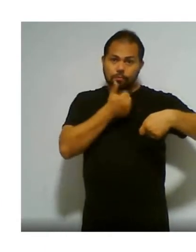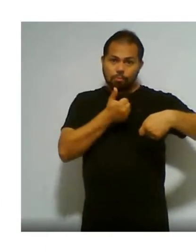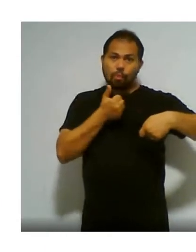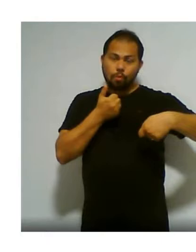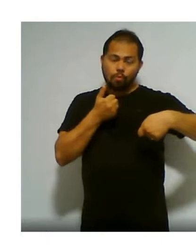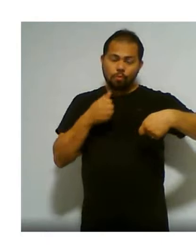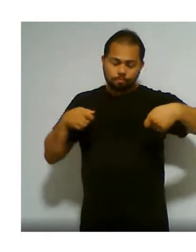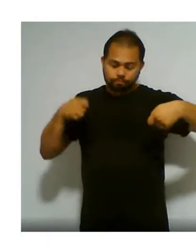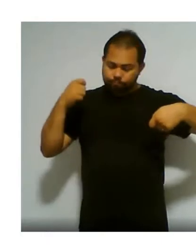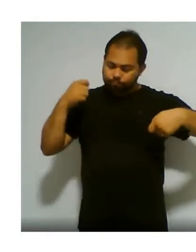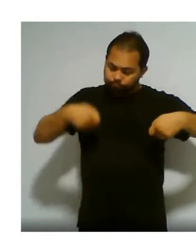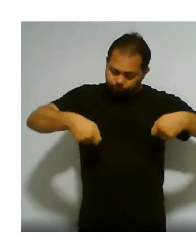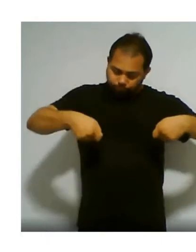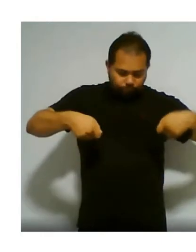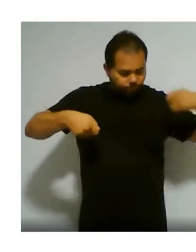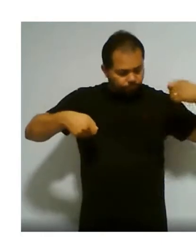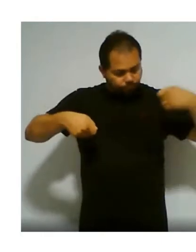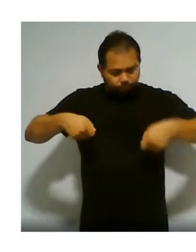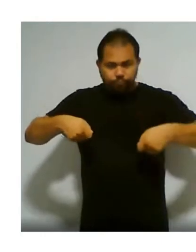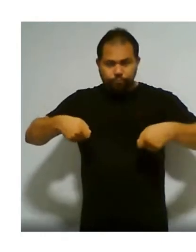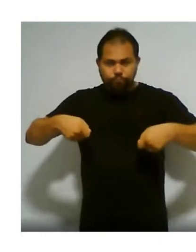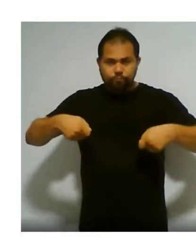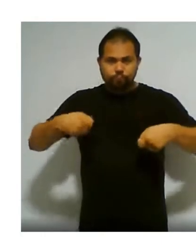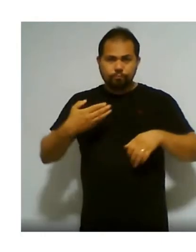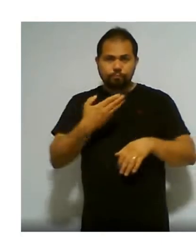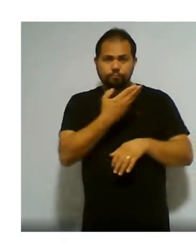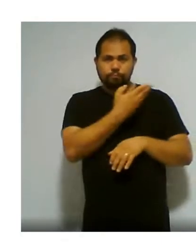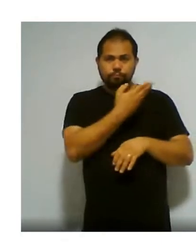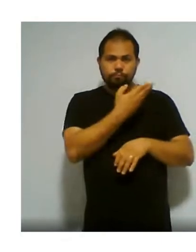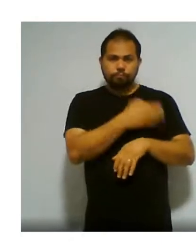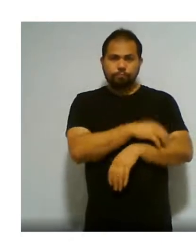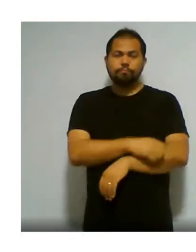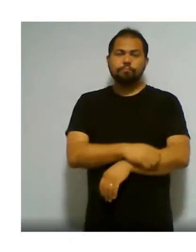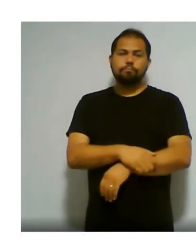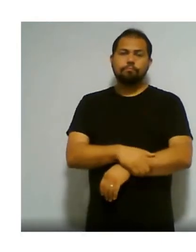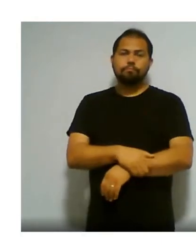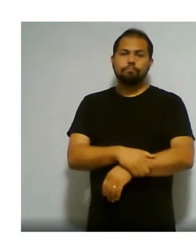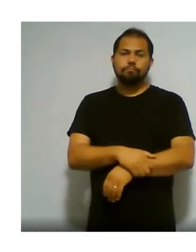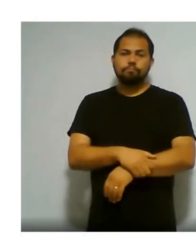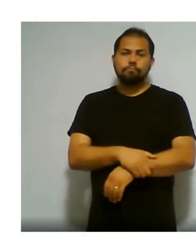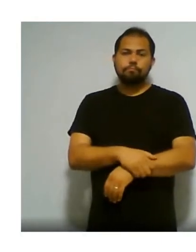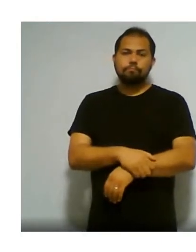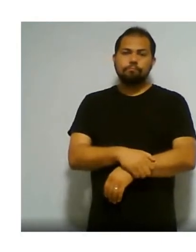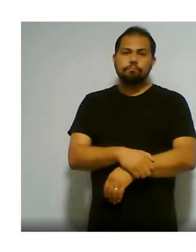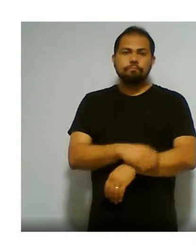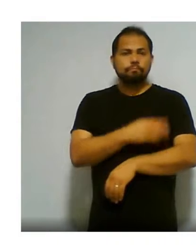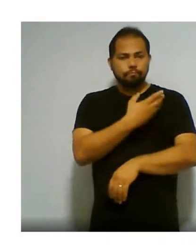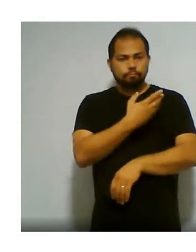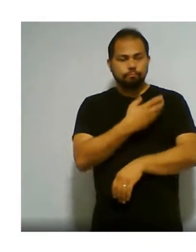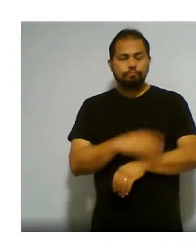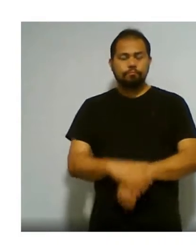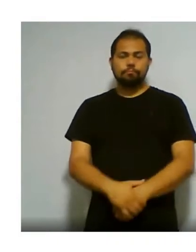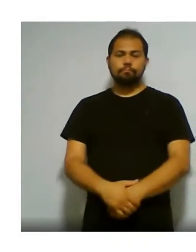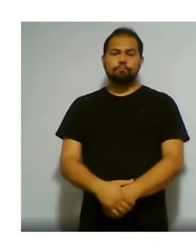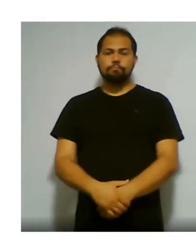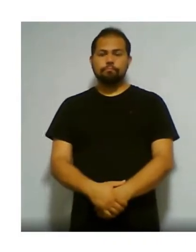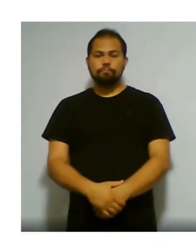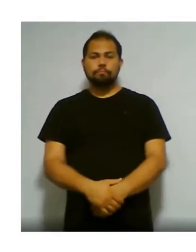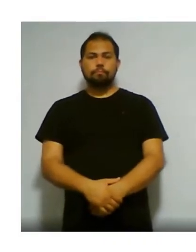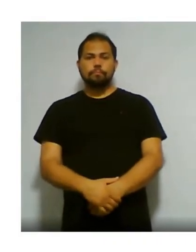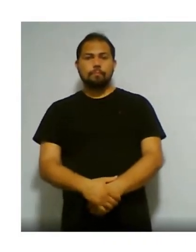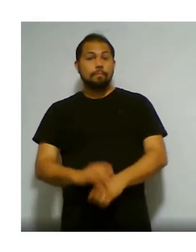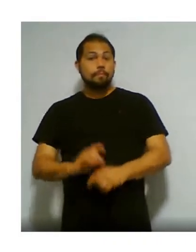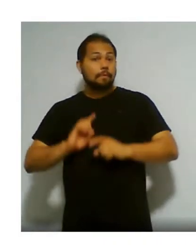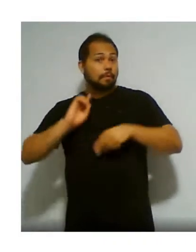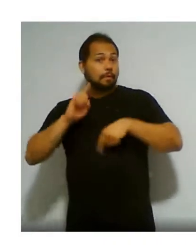nesse pino, no 3.3, e o outro terminal do multímetro no terra, aqui. E aí tem que aparecer